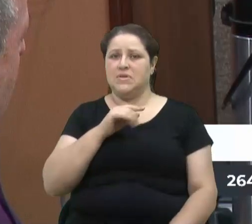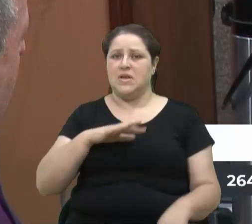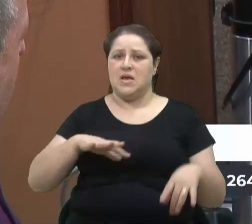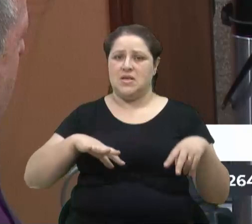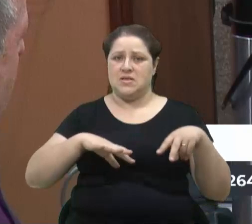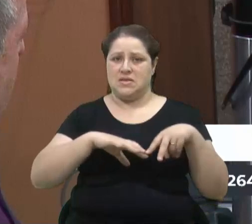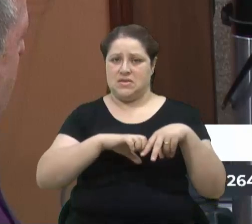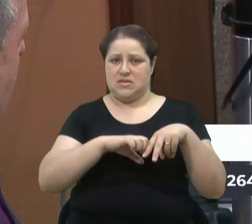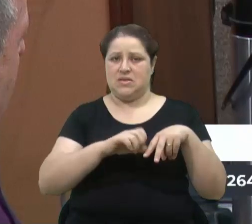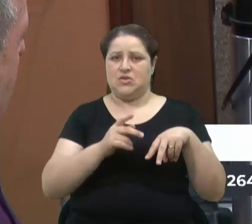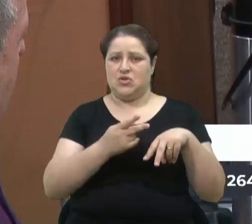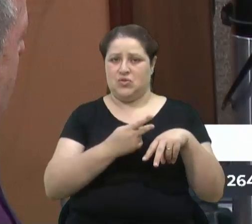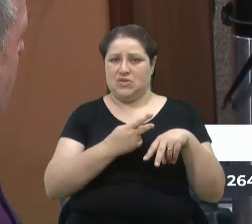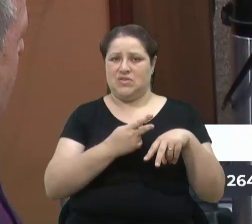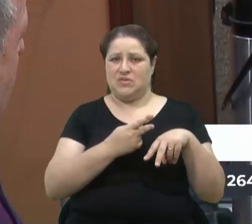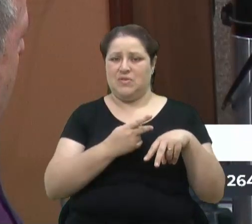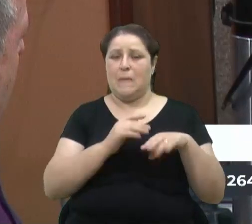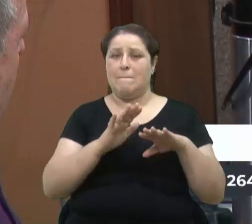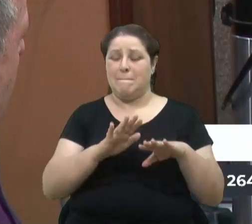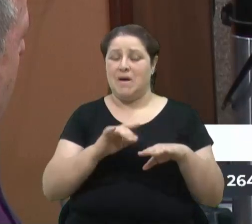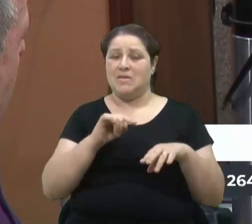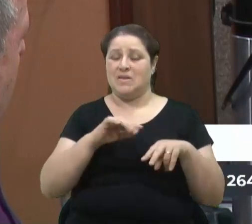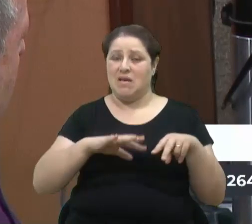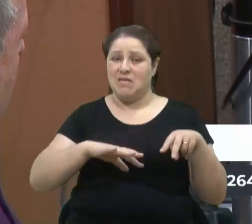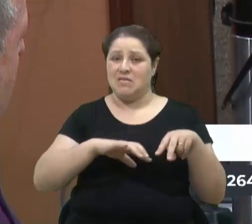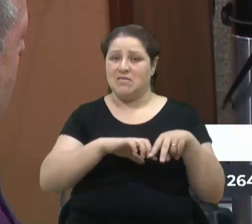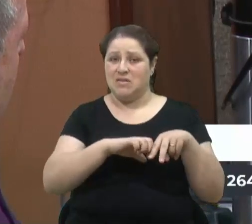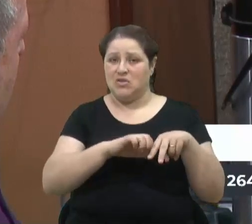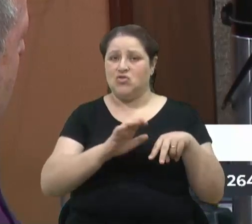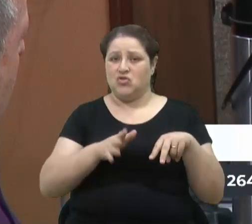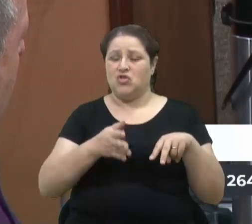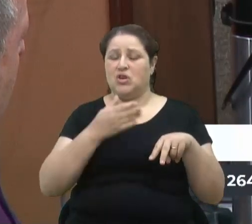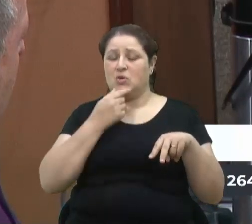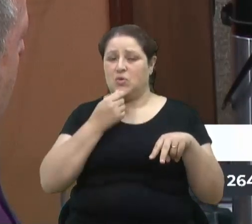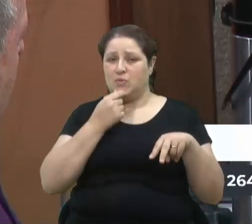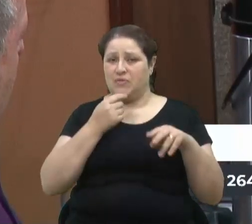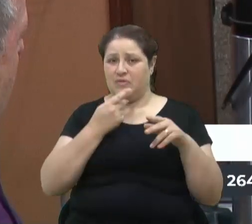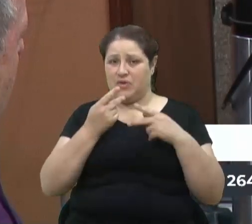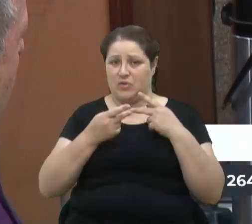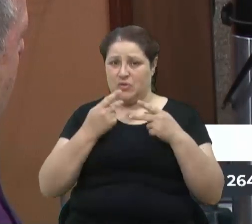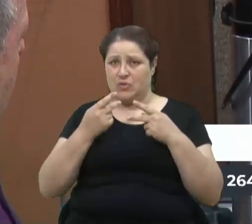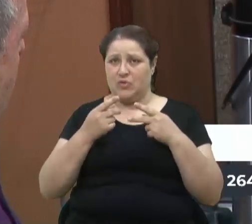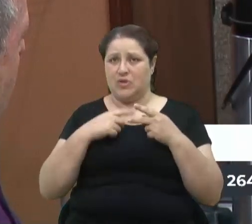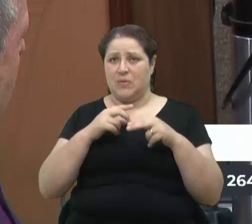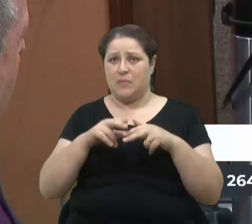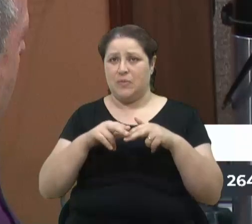acidente ocorrido ali. Contudo, esse acidente, como foi dito pelo vereador, ele foi